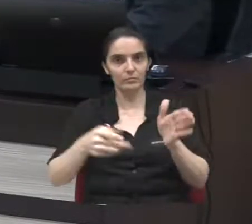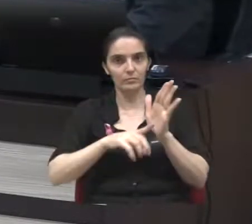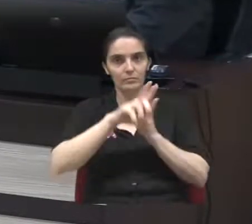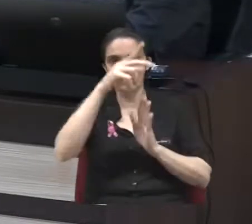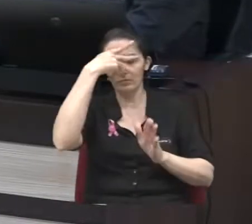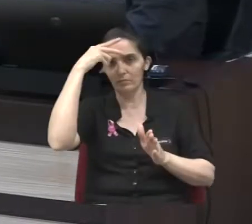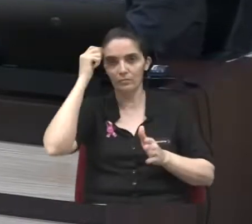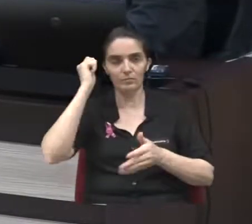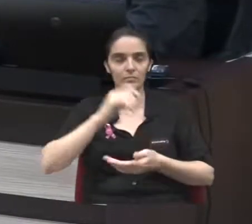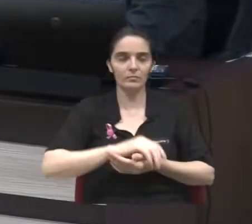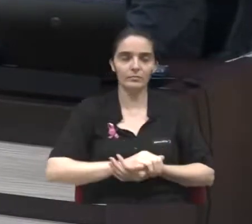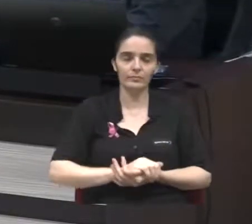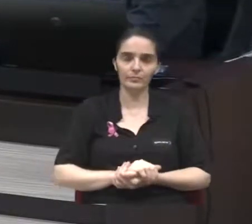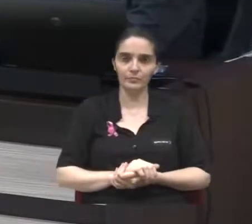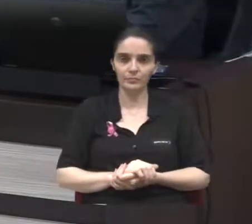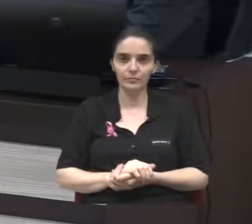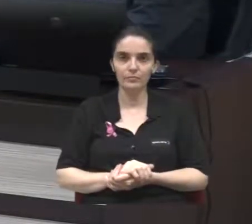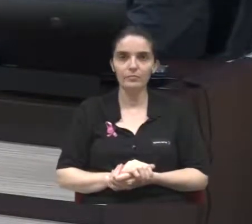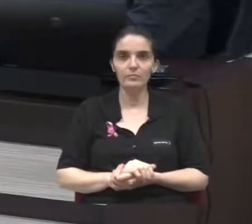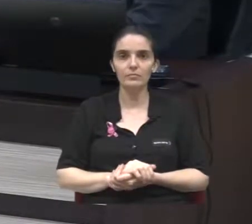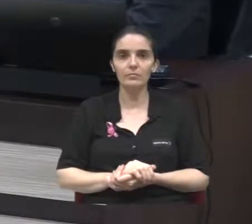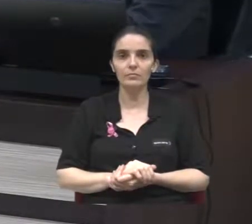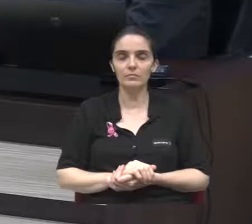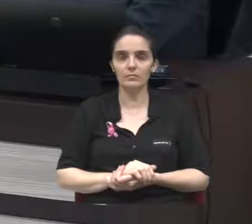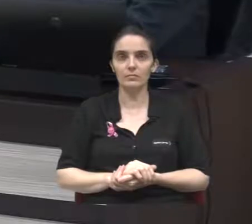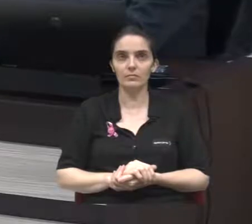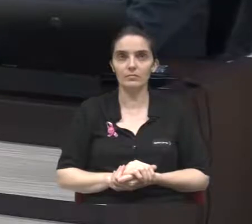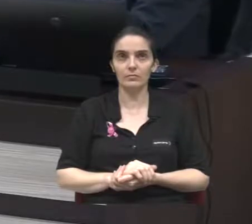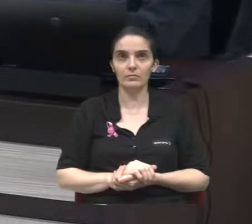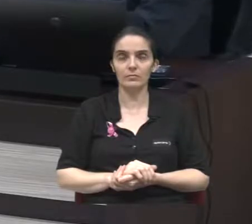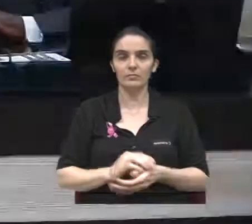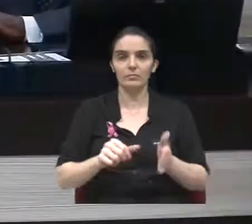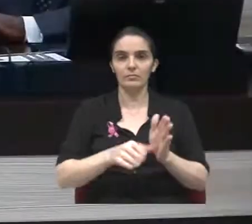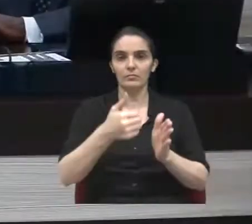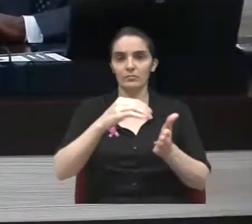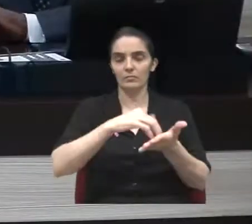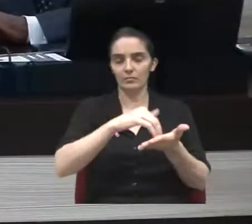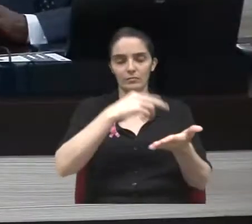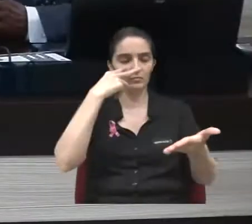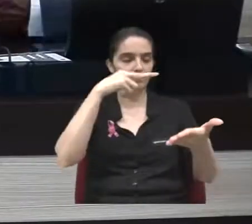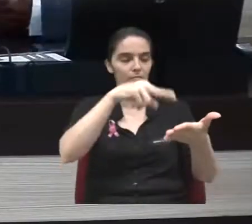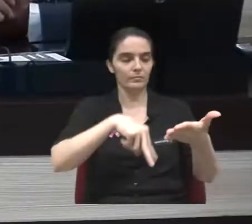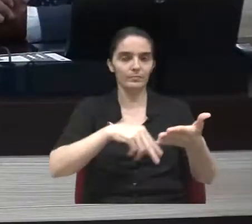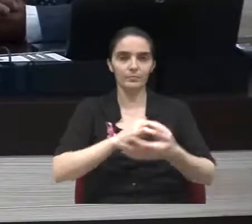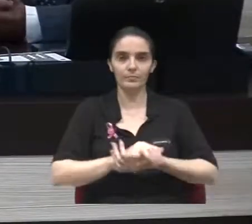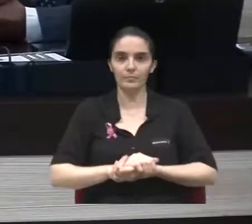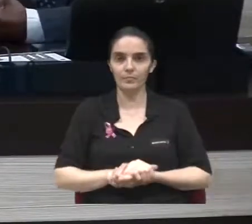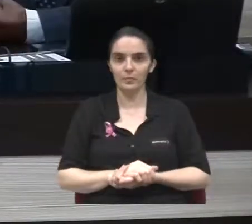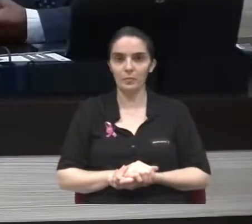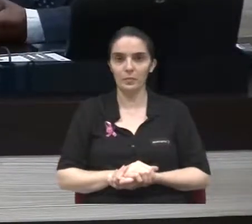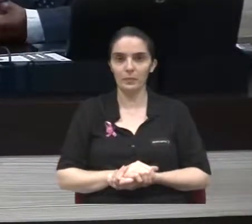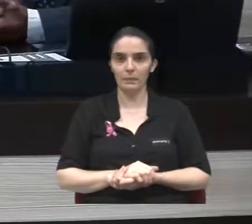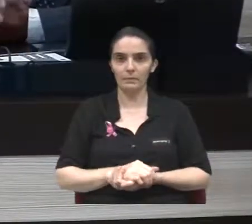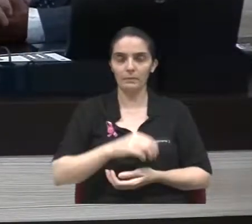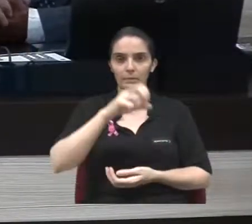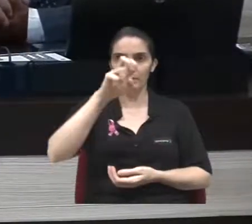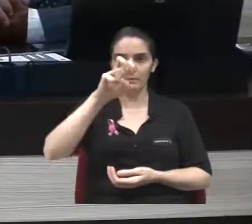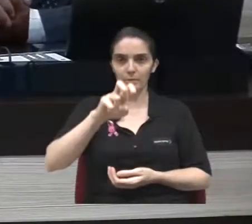presidente. Muito bem. Ao primeiro secretário para a leitura dos requerimentos. Requerimento